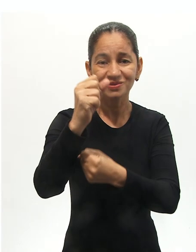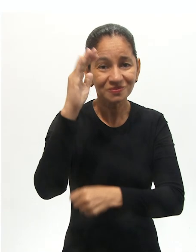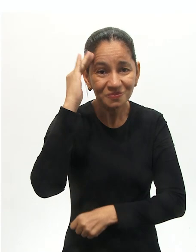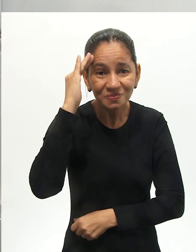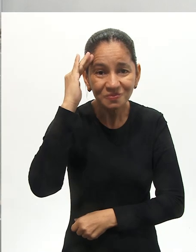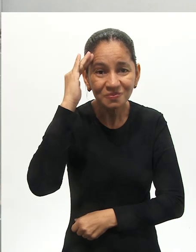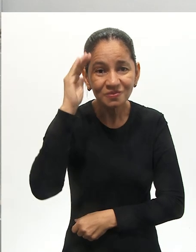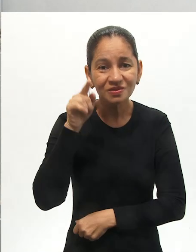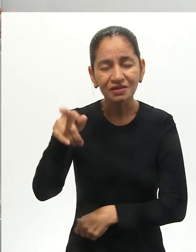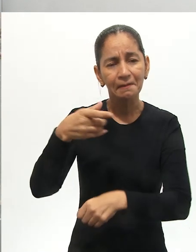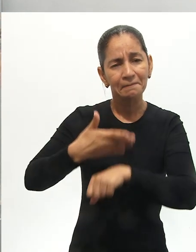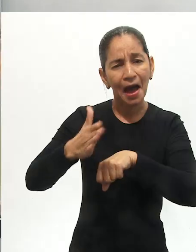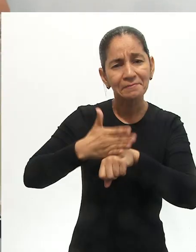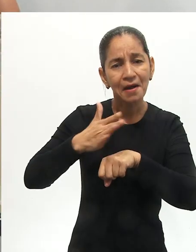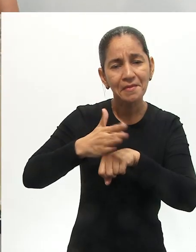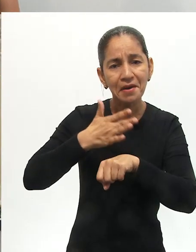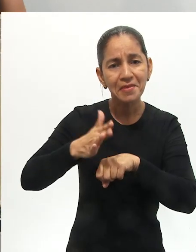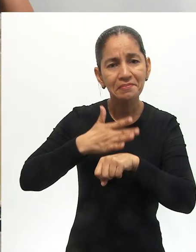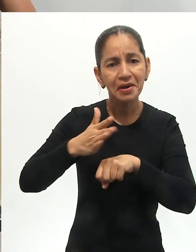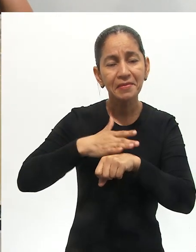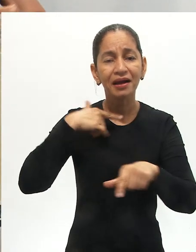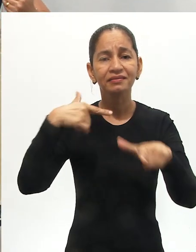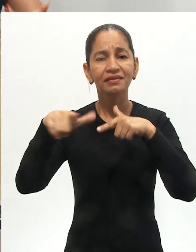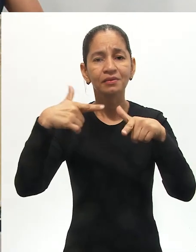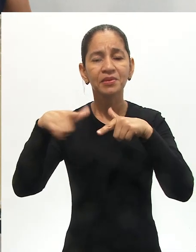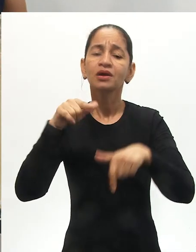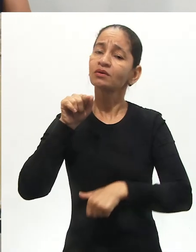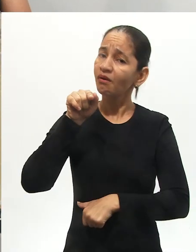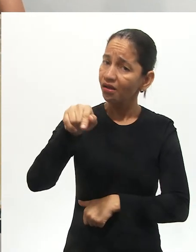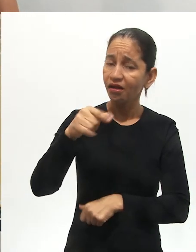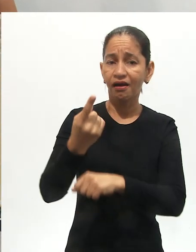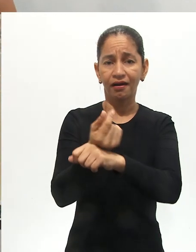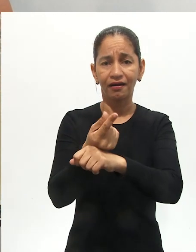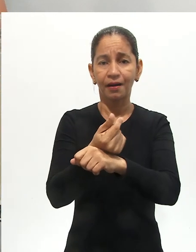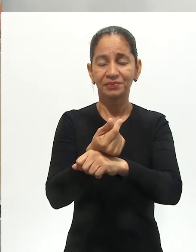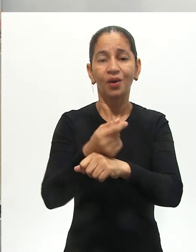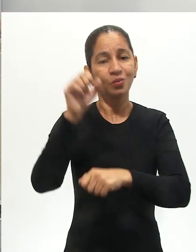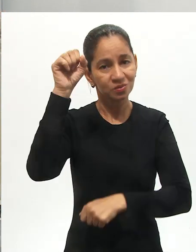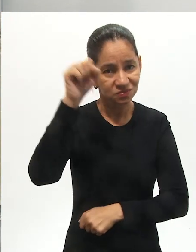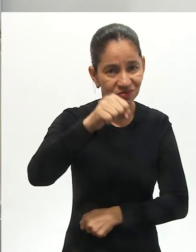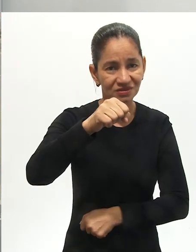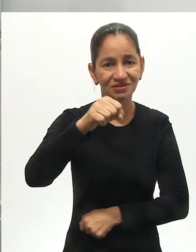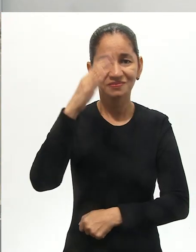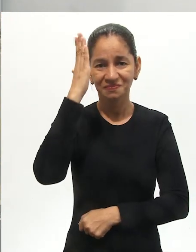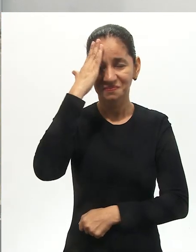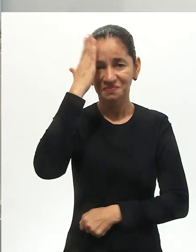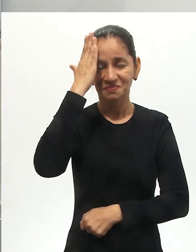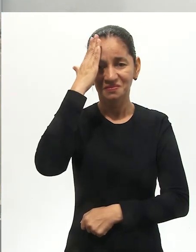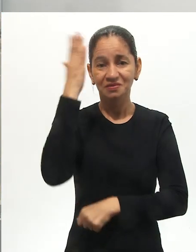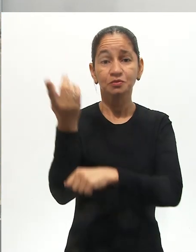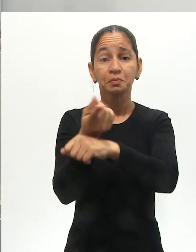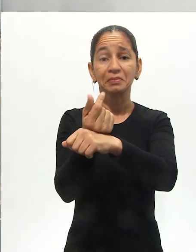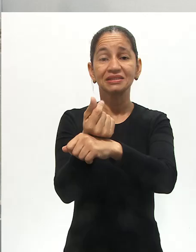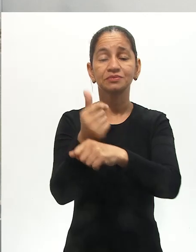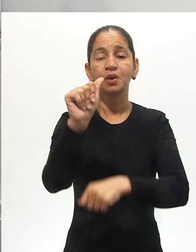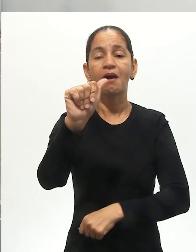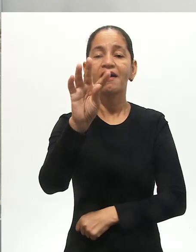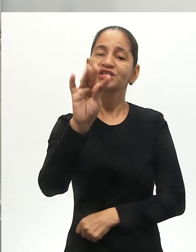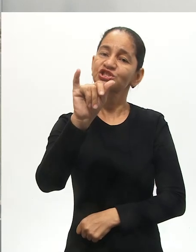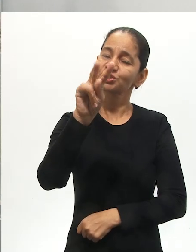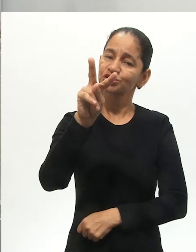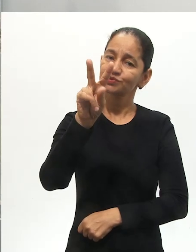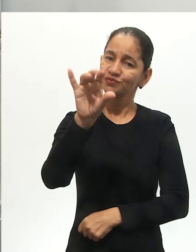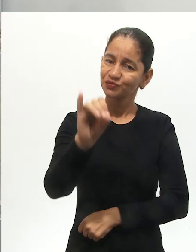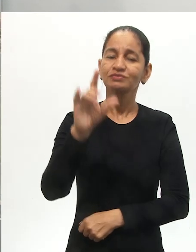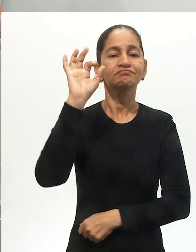é formar mão de obra. Os trabalhadores também seriam entendidos como uma forma de ativo, como uma forma